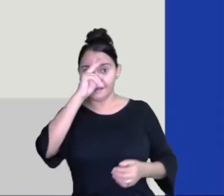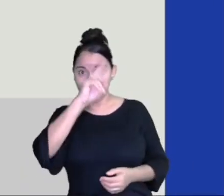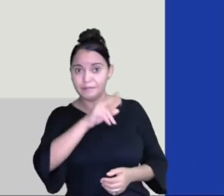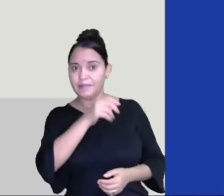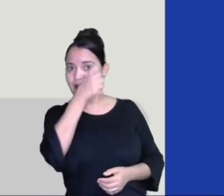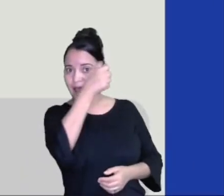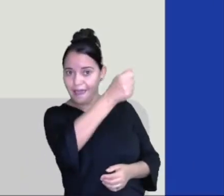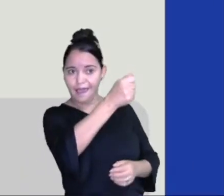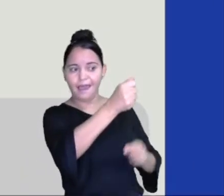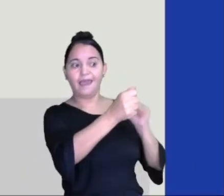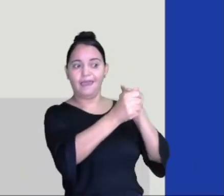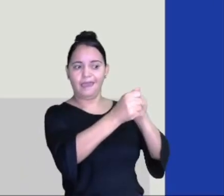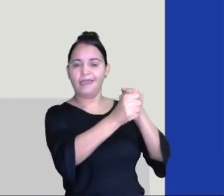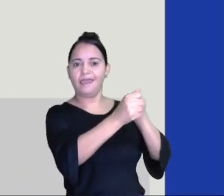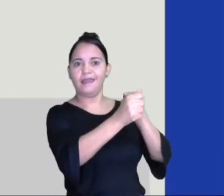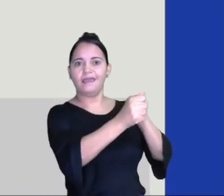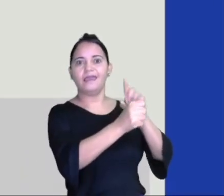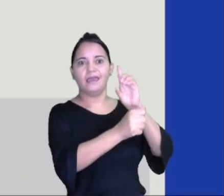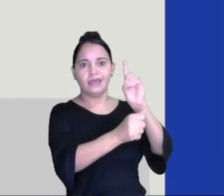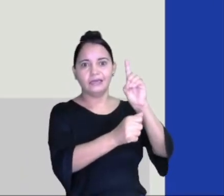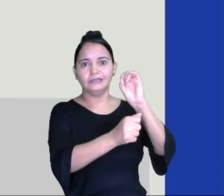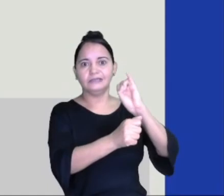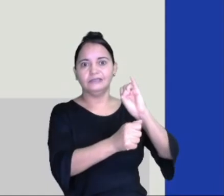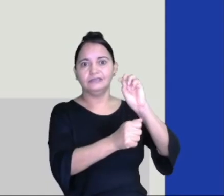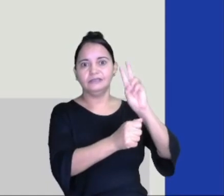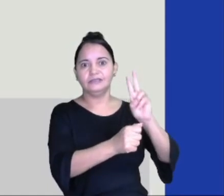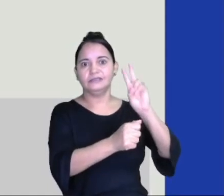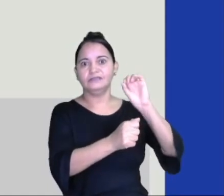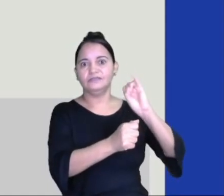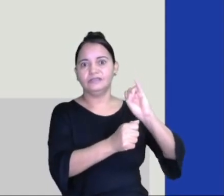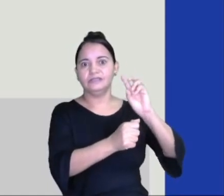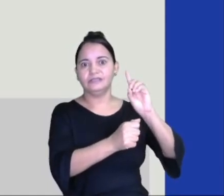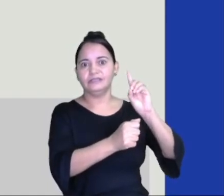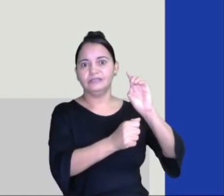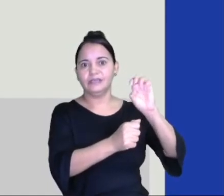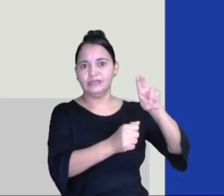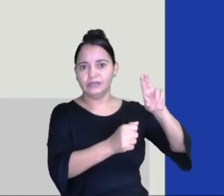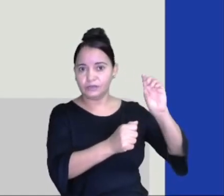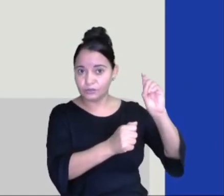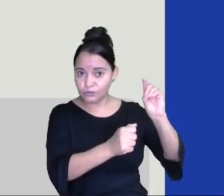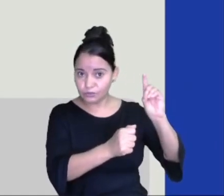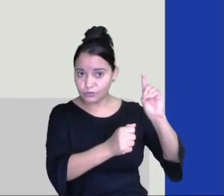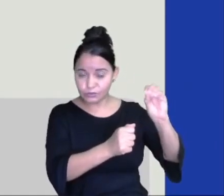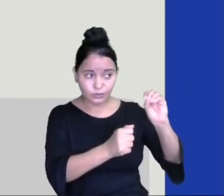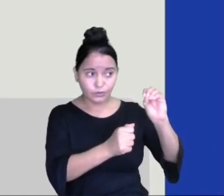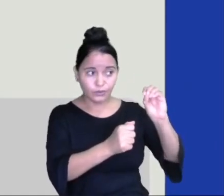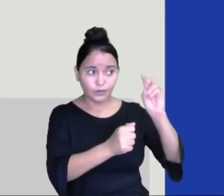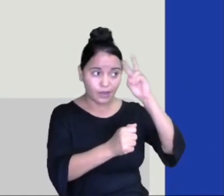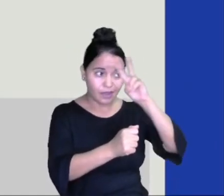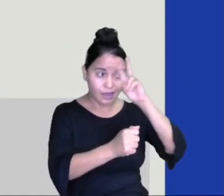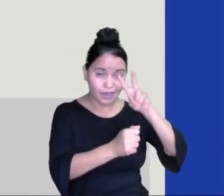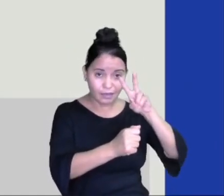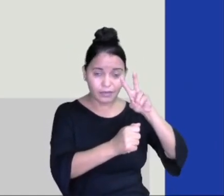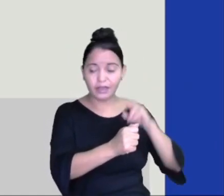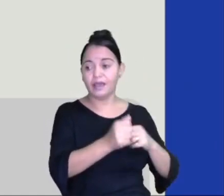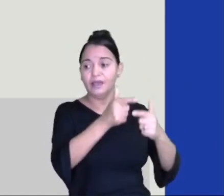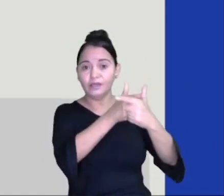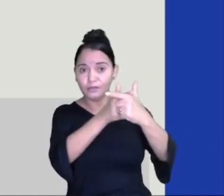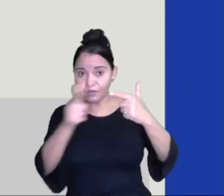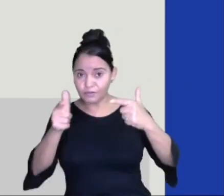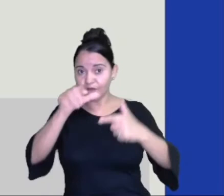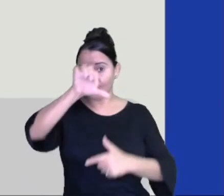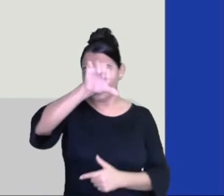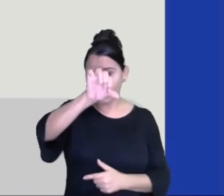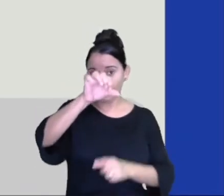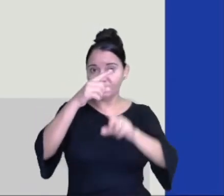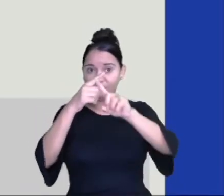que é o meu dividendo, o B, que é o divisor, e o D, que é o quociente. Eu não fiz a divisão lá, 9 dividido por